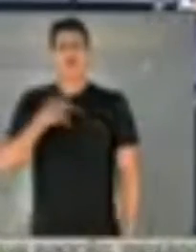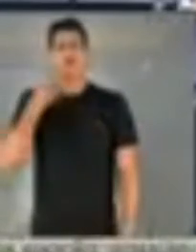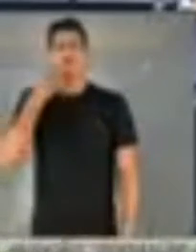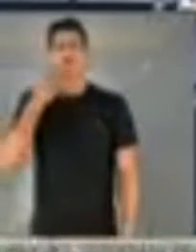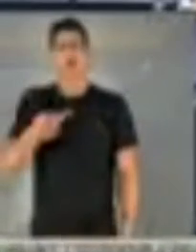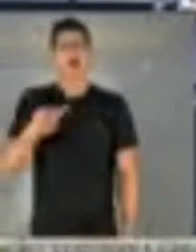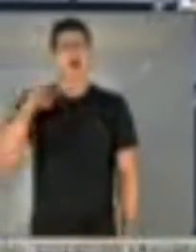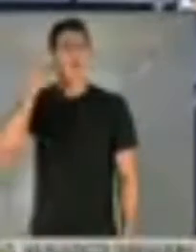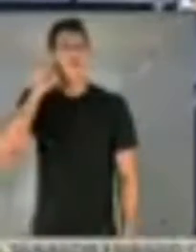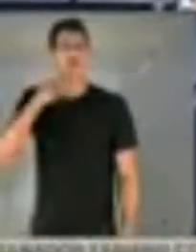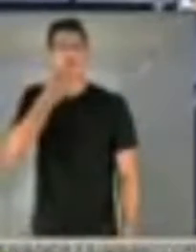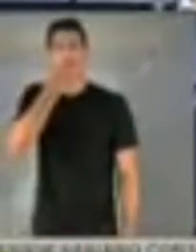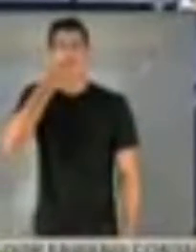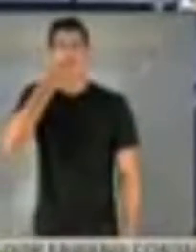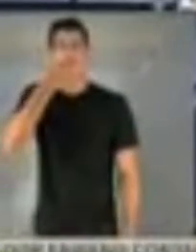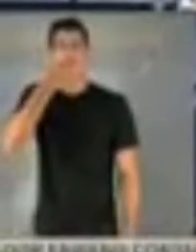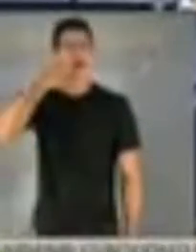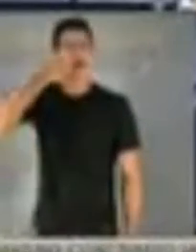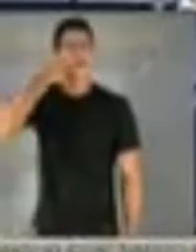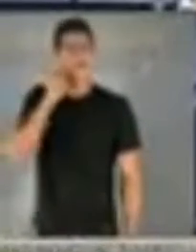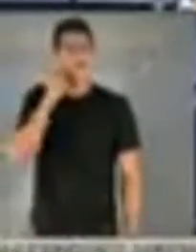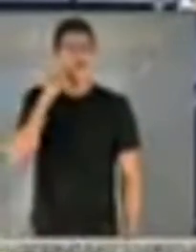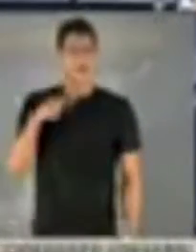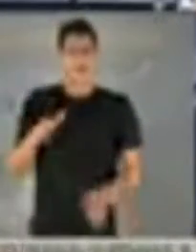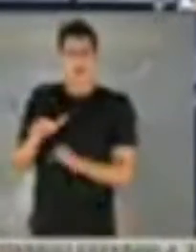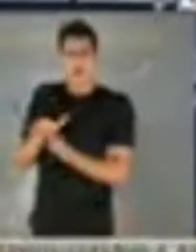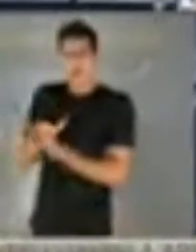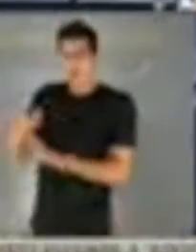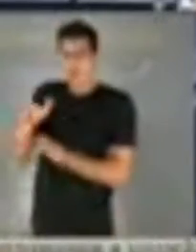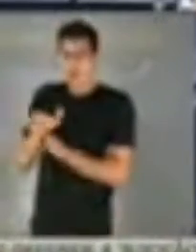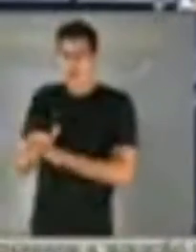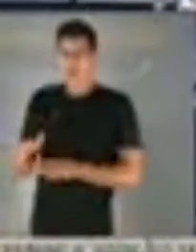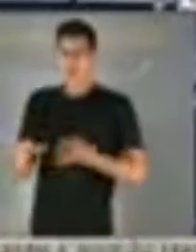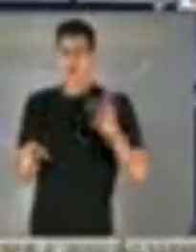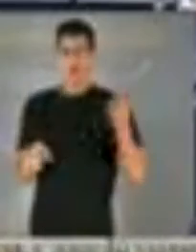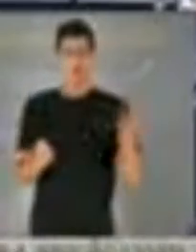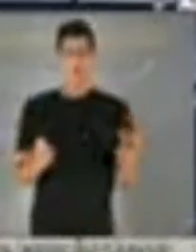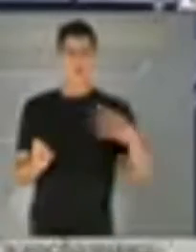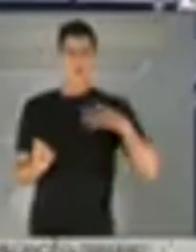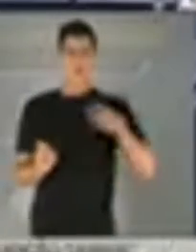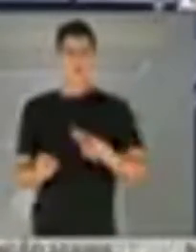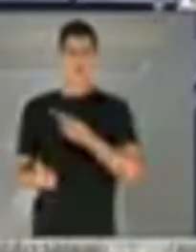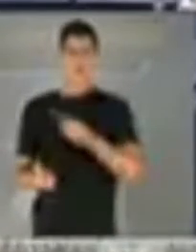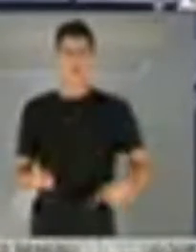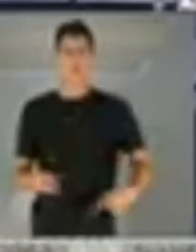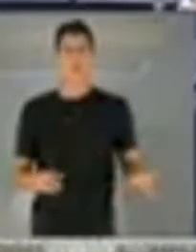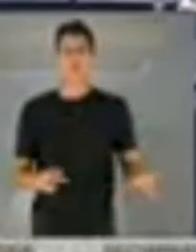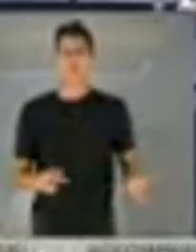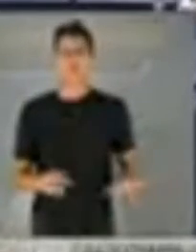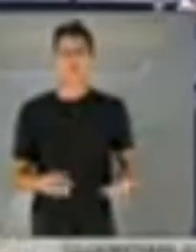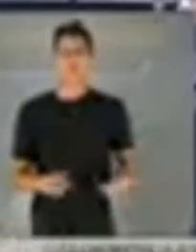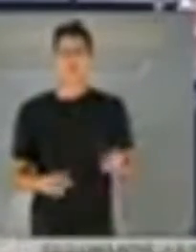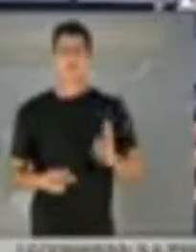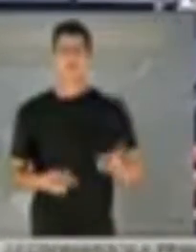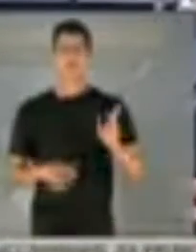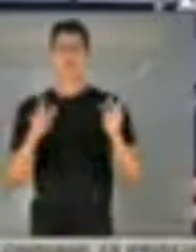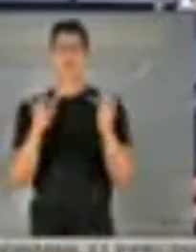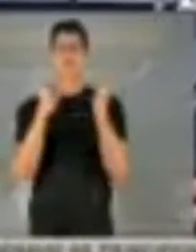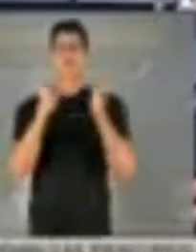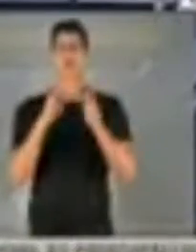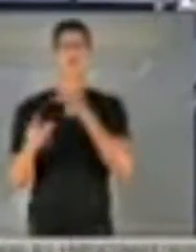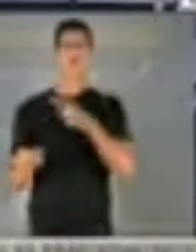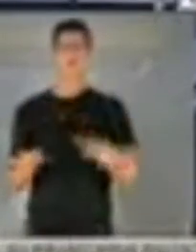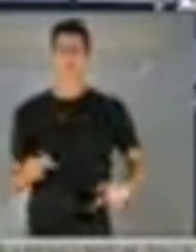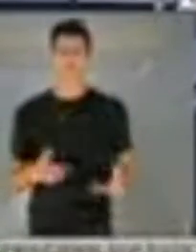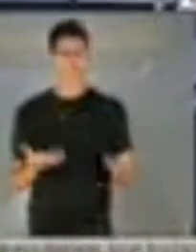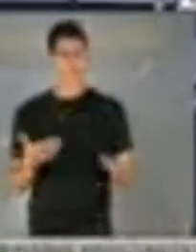Silas Malafaia vai falar, se é uma pessoa que está aconselhando o segundo filho do presidente, que está lá no... que sempre tem contato com o